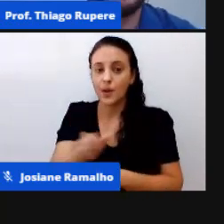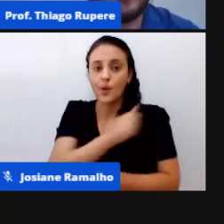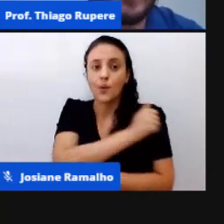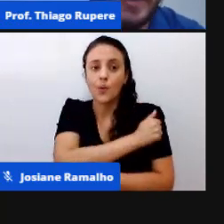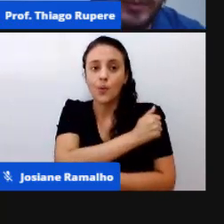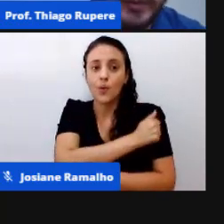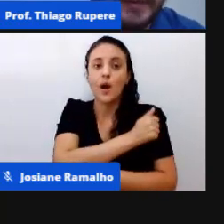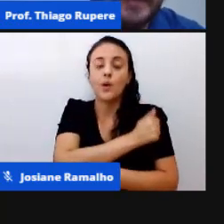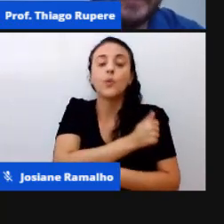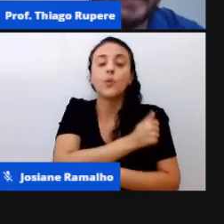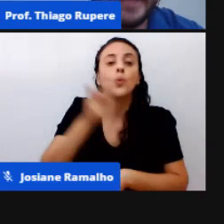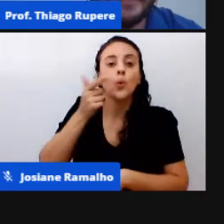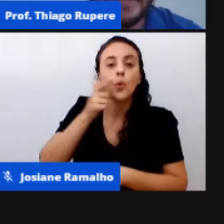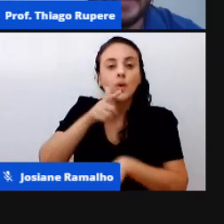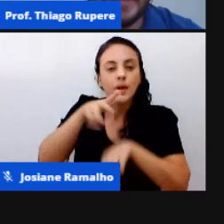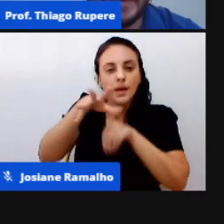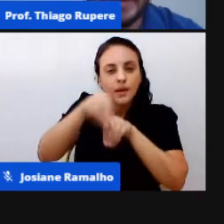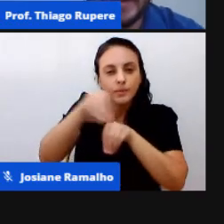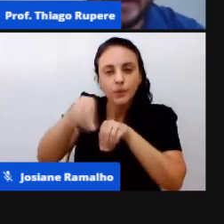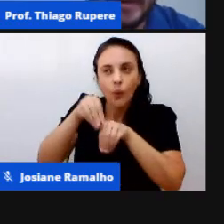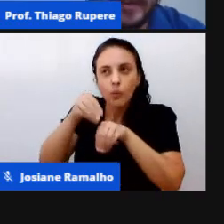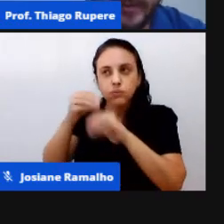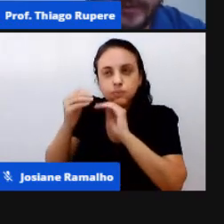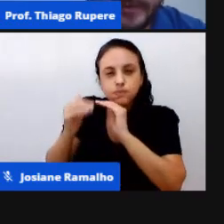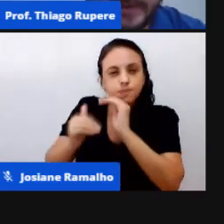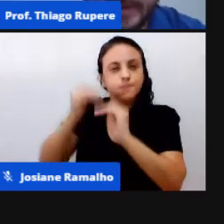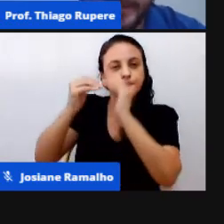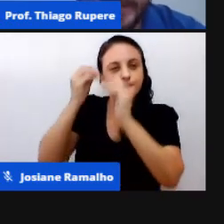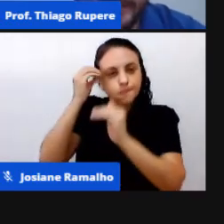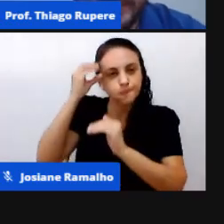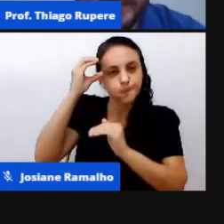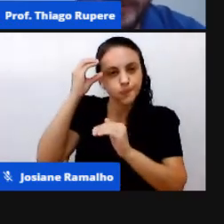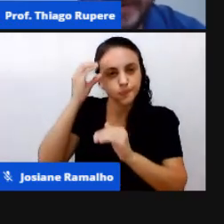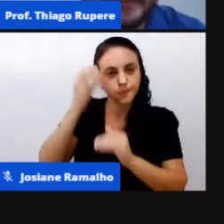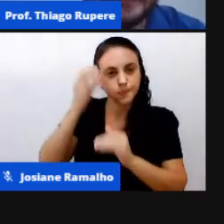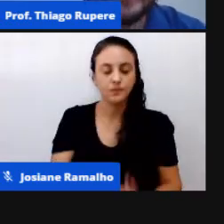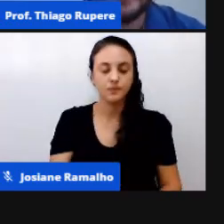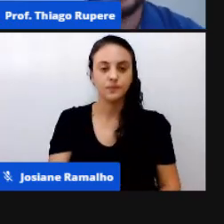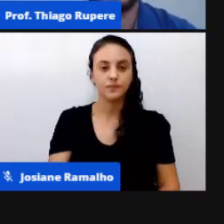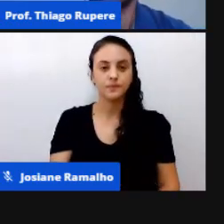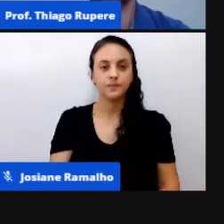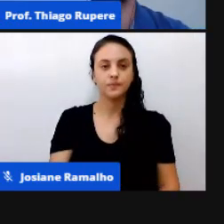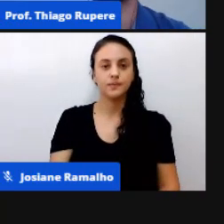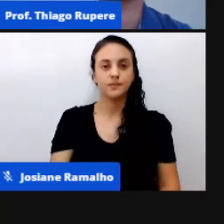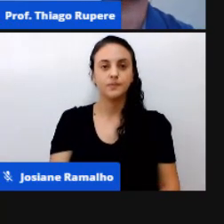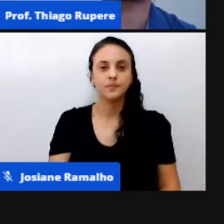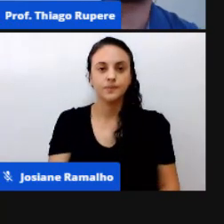que uma é melhor do que a outra. Tá? Ok, podemos continuar.